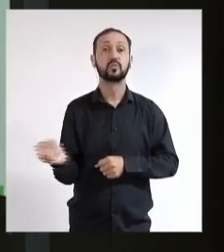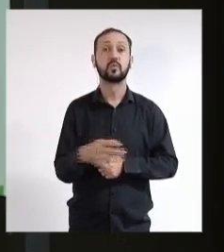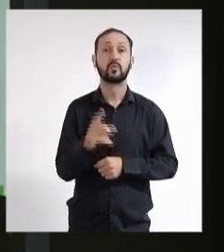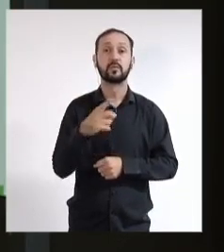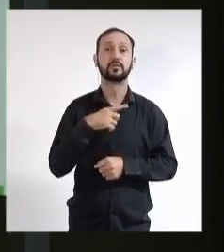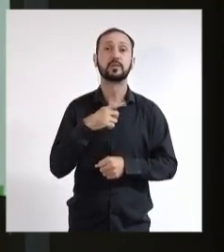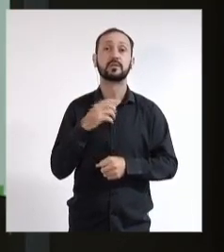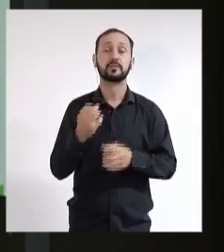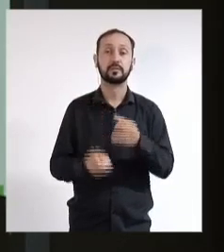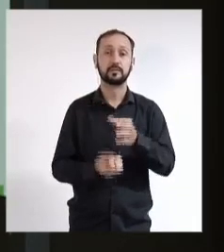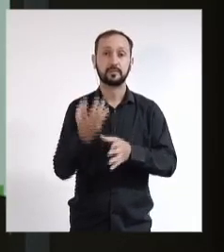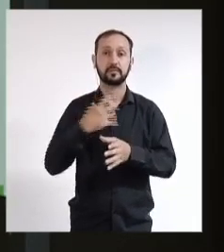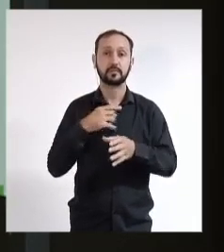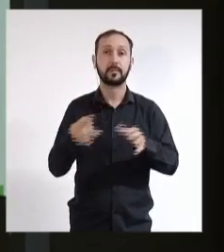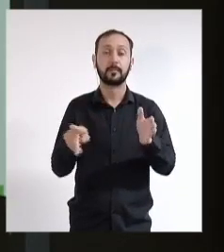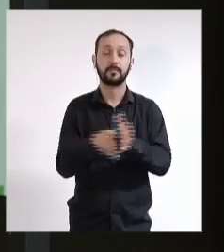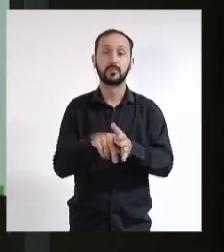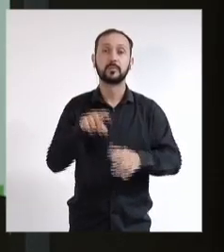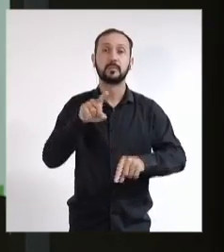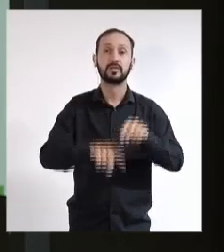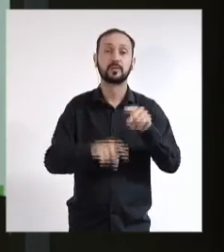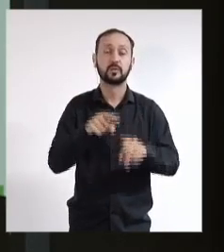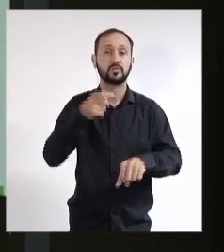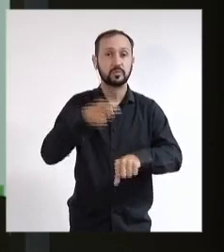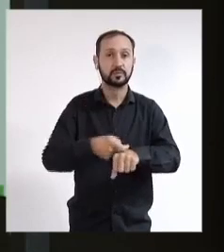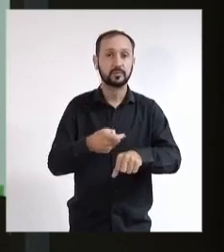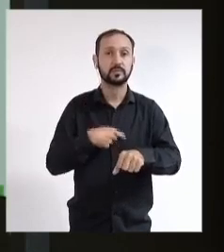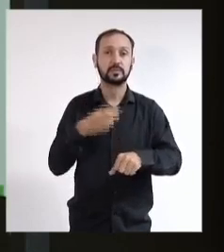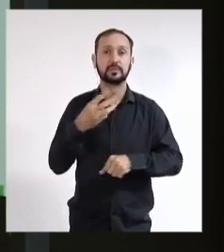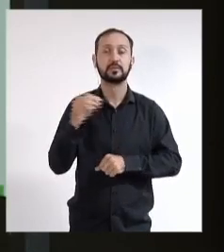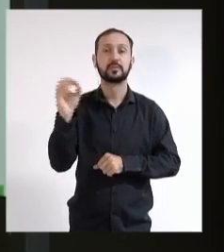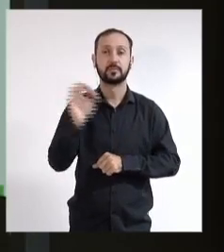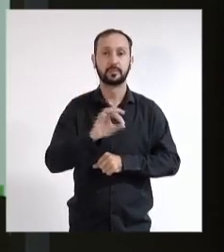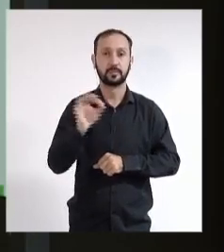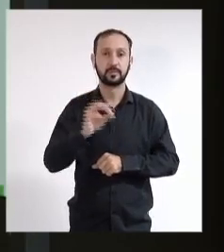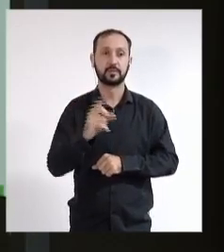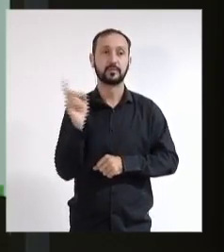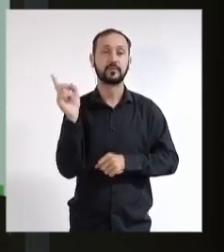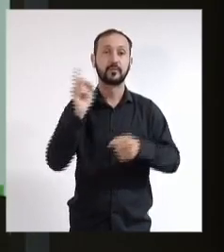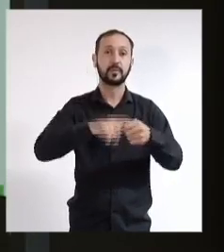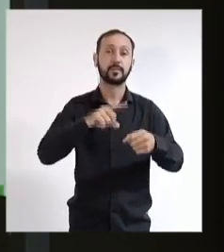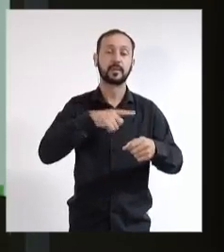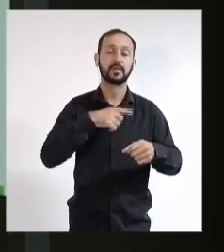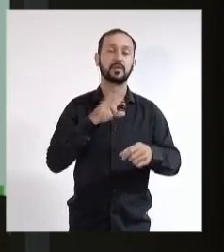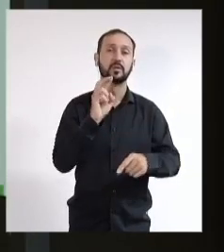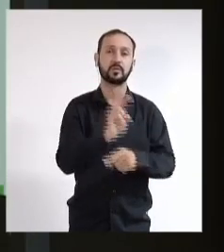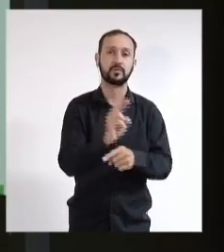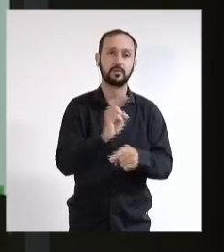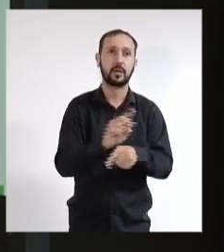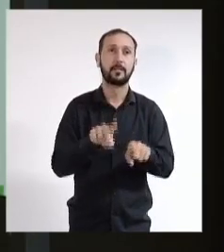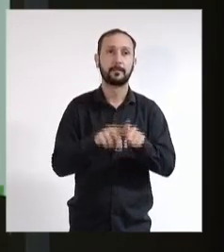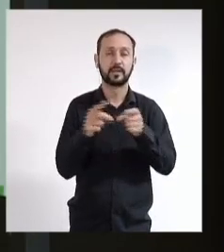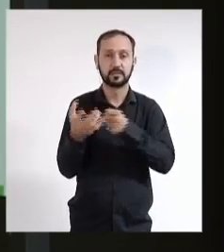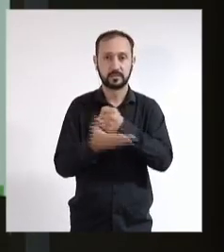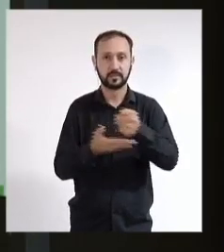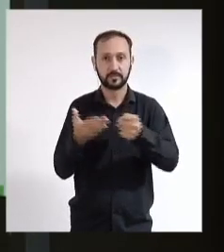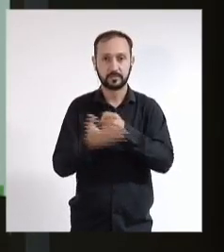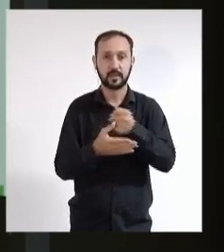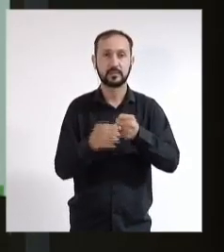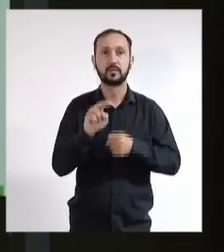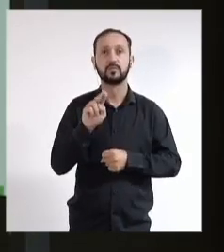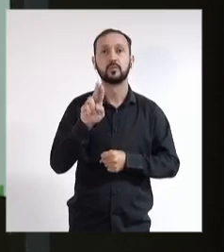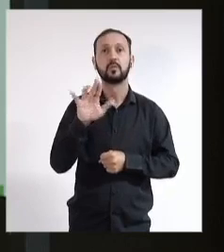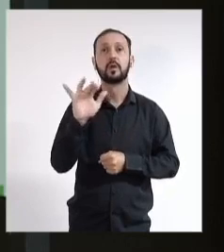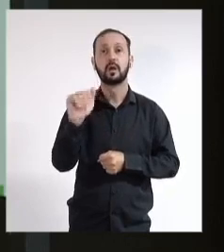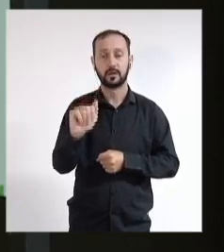que foi o componente resíduos sólidos 30% do icms ecológico é para quem tem as ações mas a base é a unidade de conservação